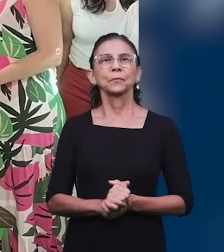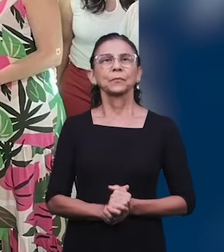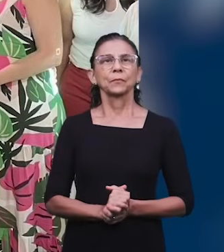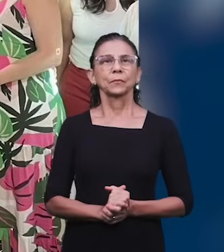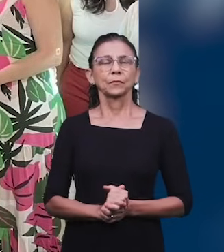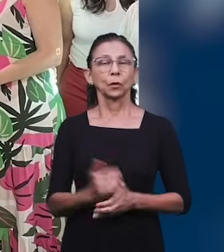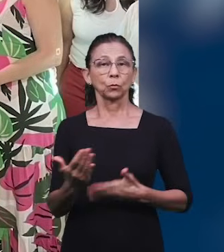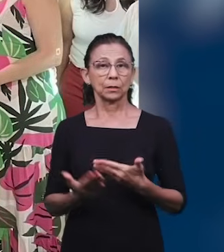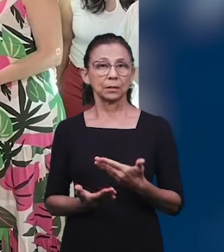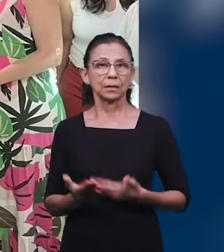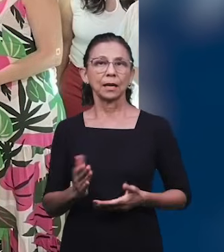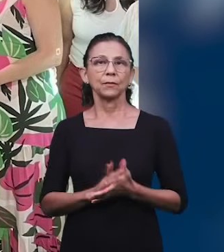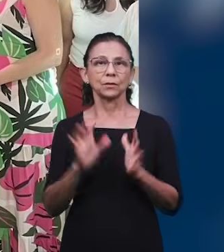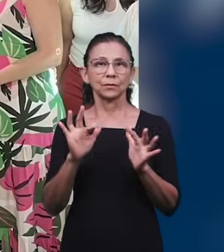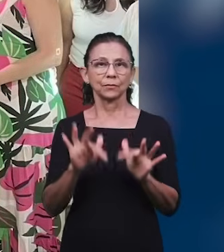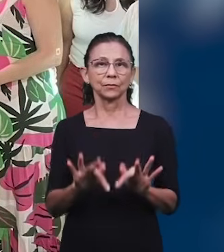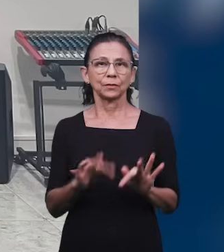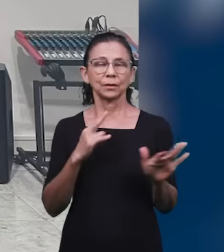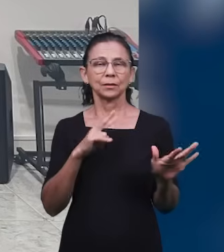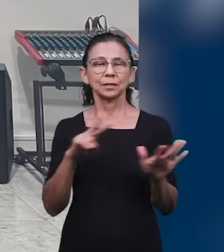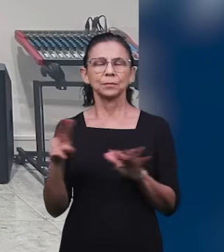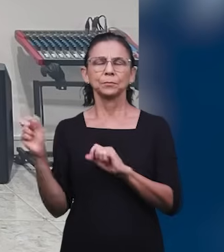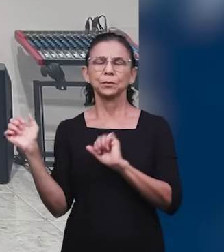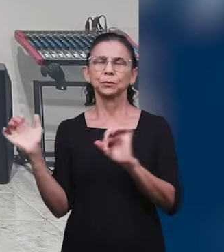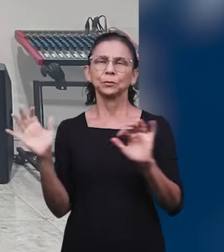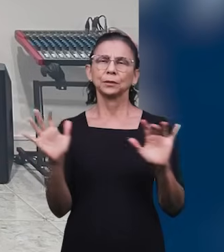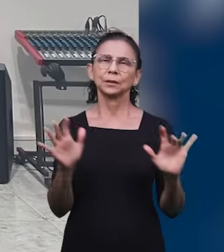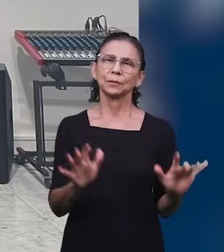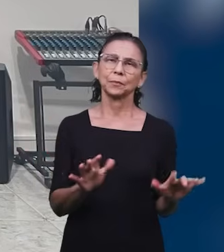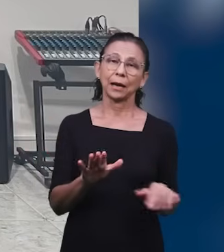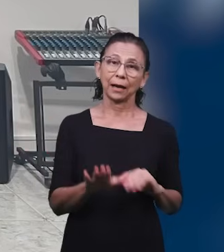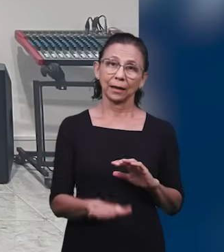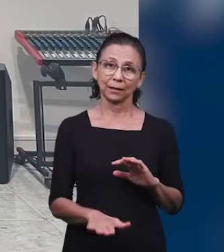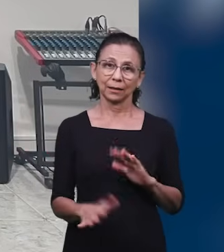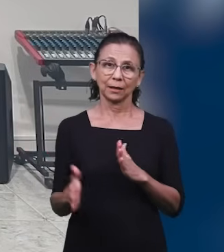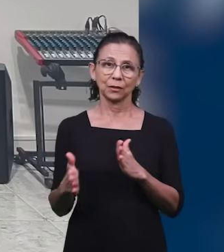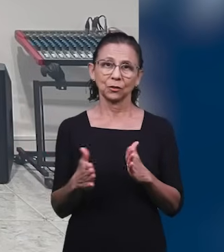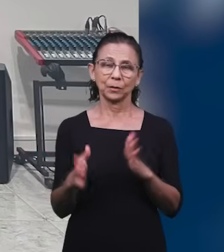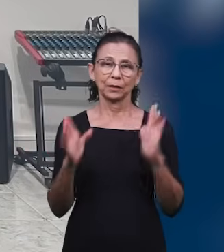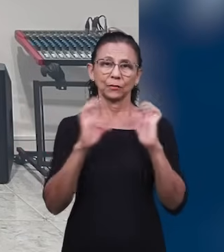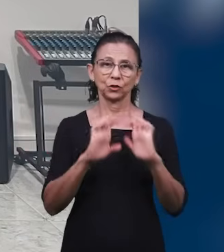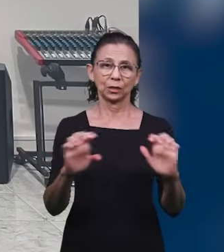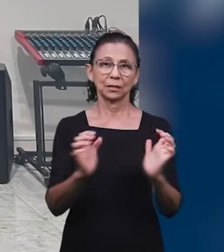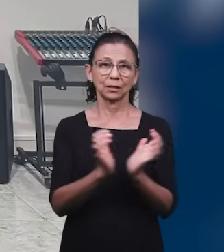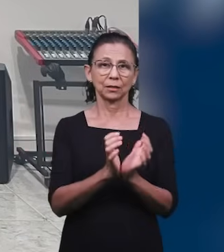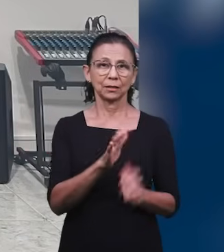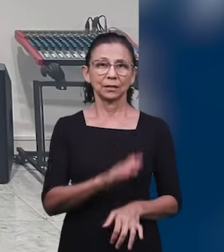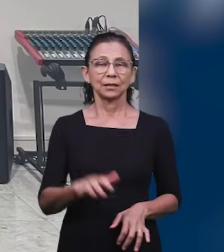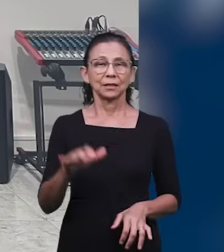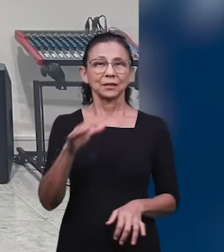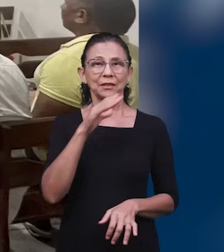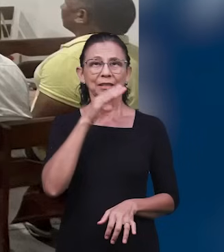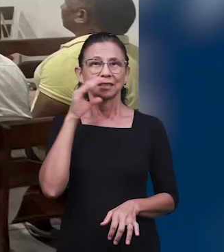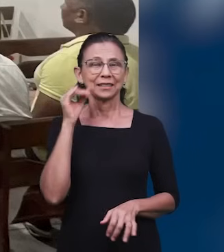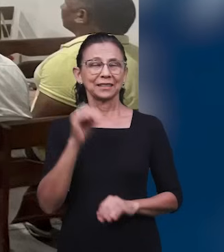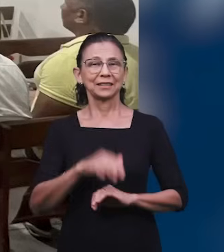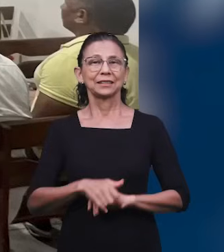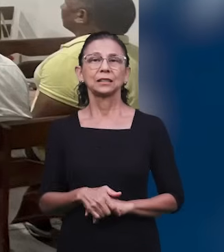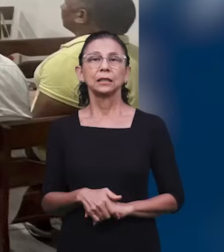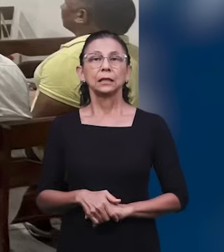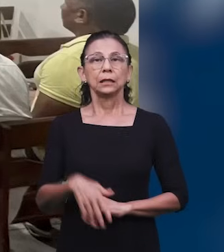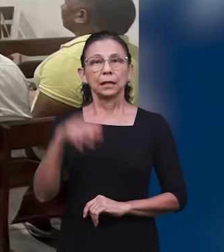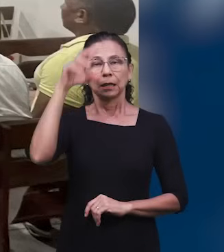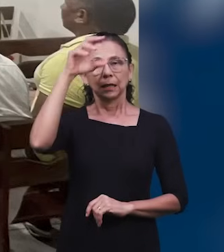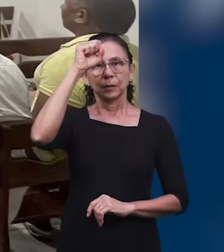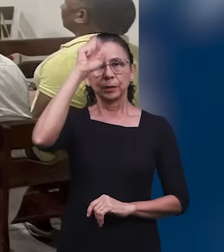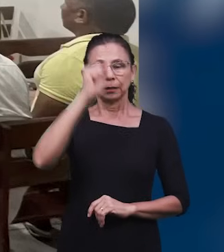Grosso, tiveram um final de semana cheio de bênção. Na parte da tarde, foi realizada a evangelização de classes, onde foi ensinado às crianças sobre